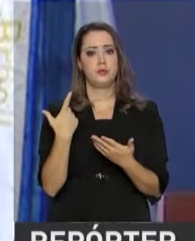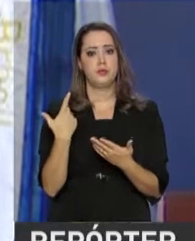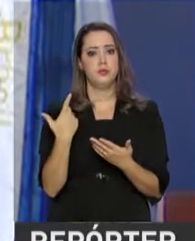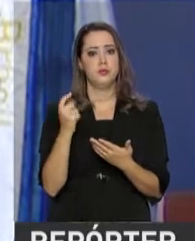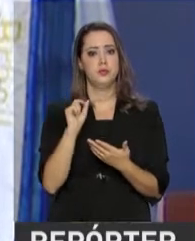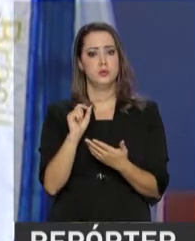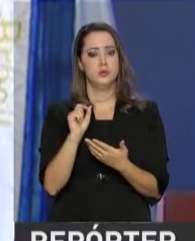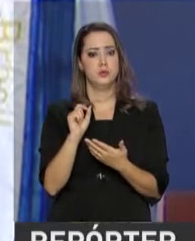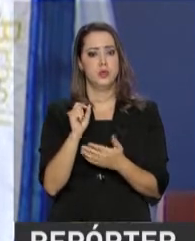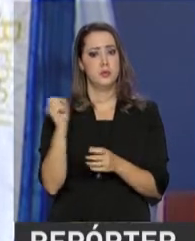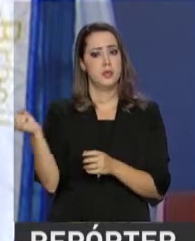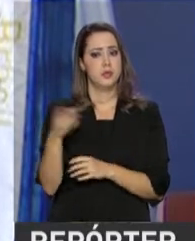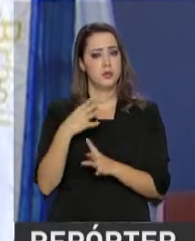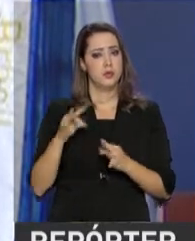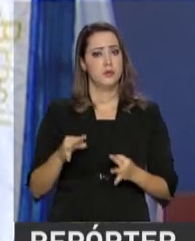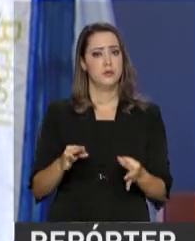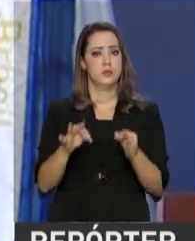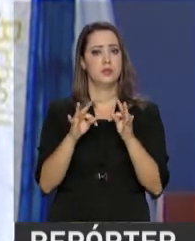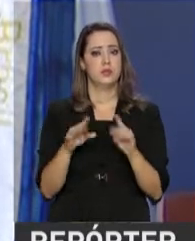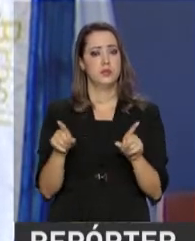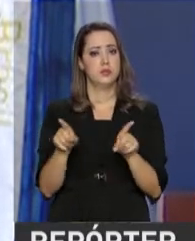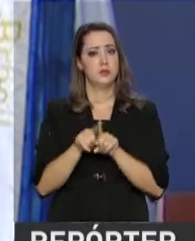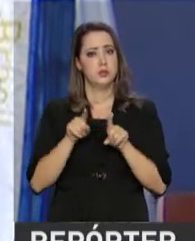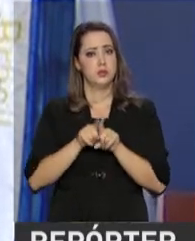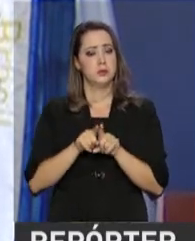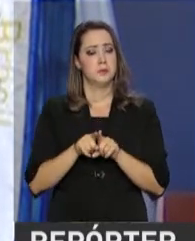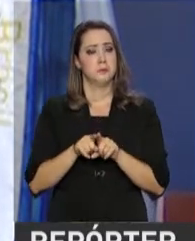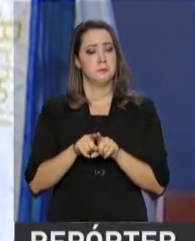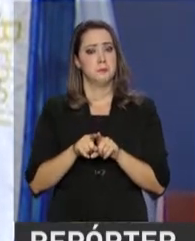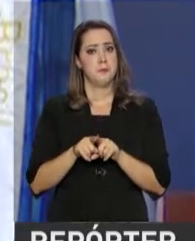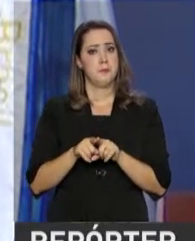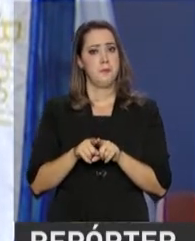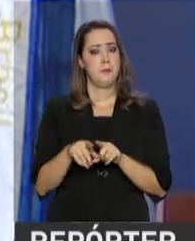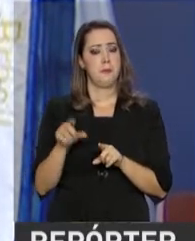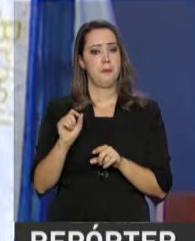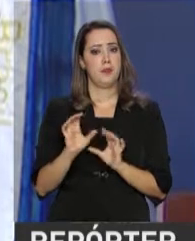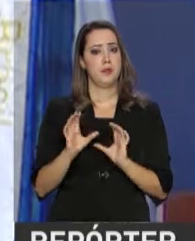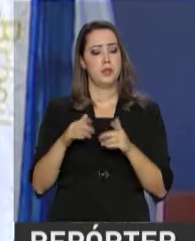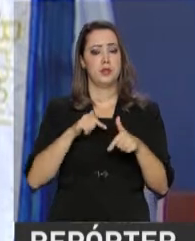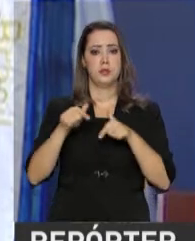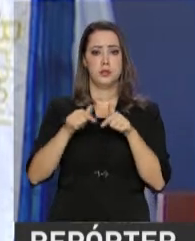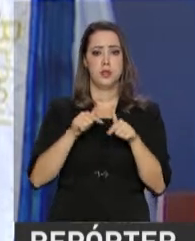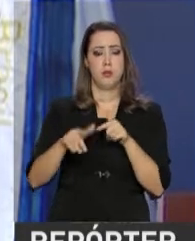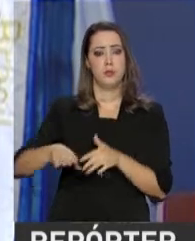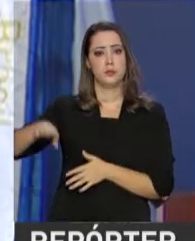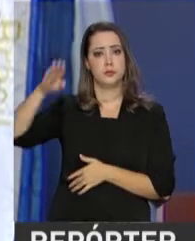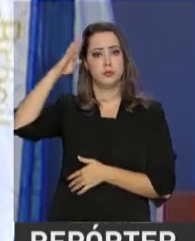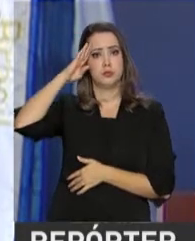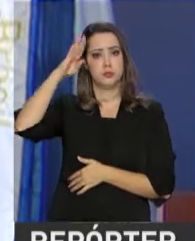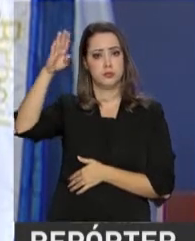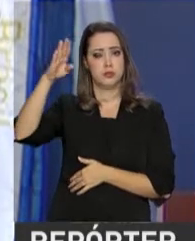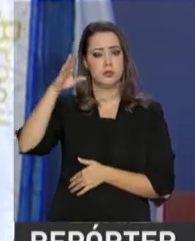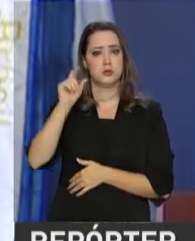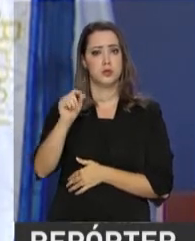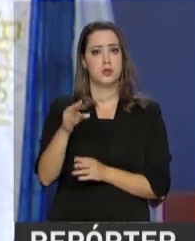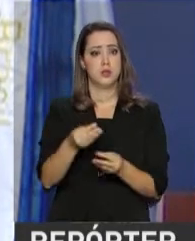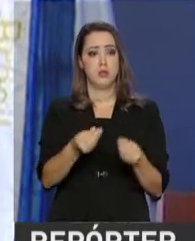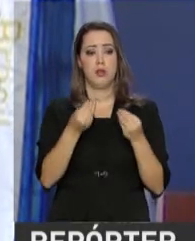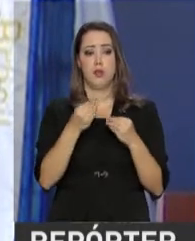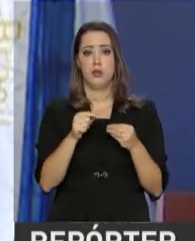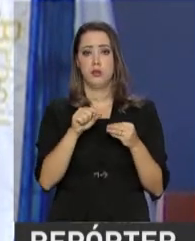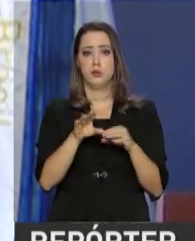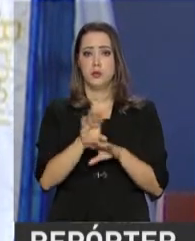a modernização e sobretudo para que o mandato das forças armadas recebidas através da constituição